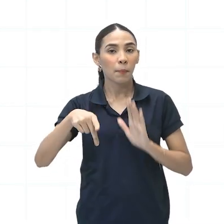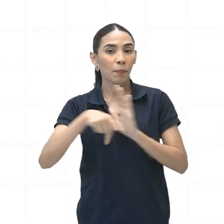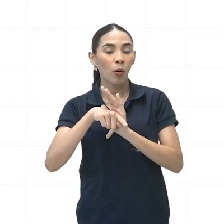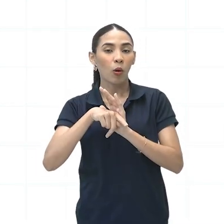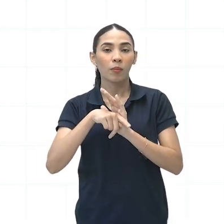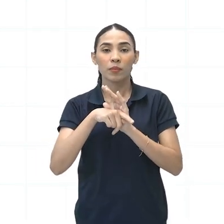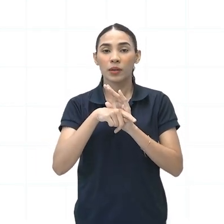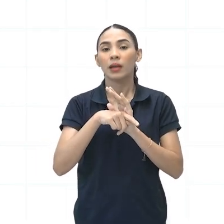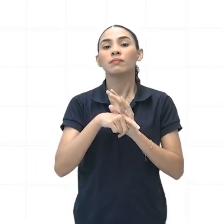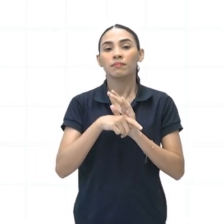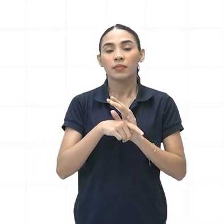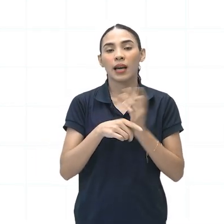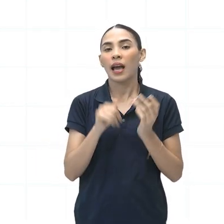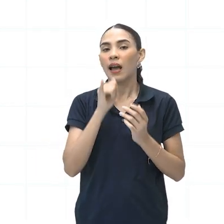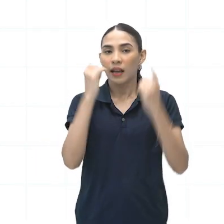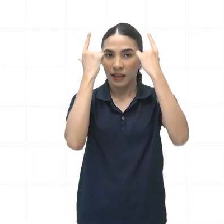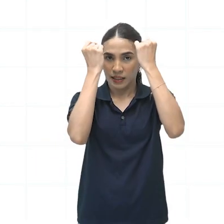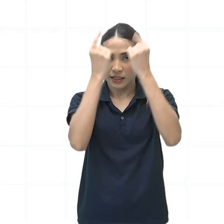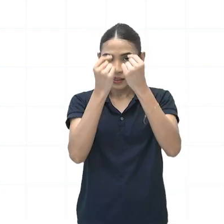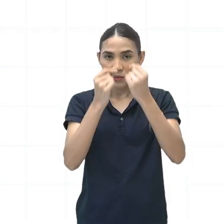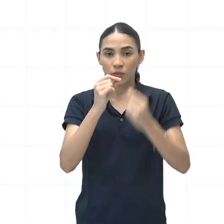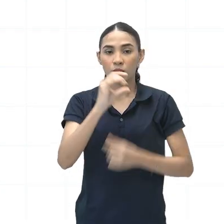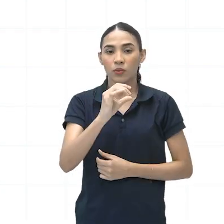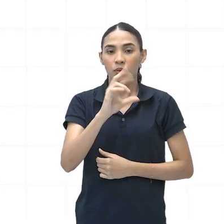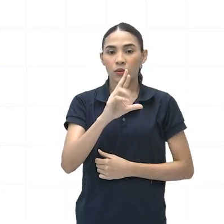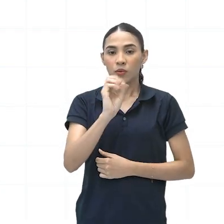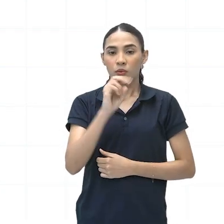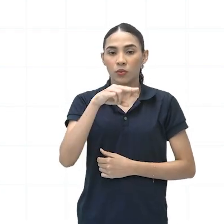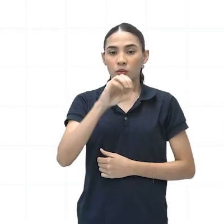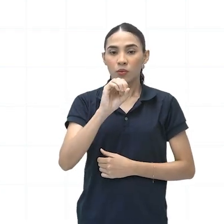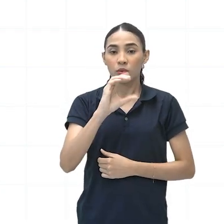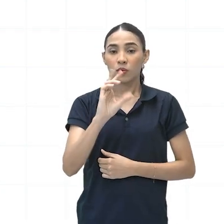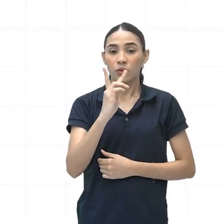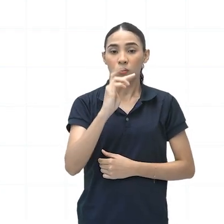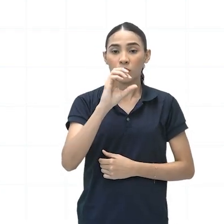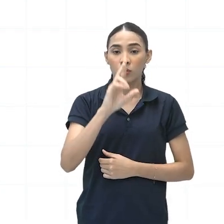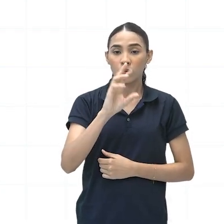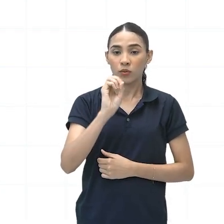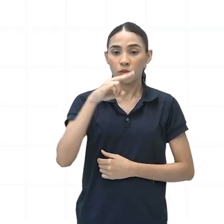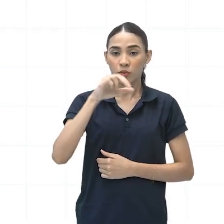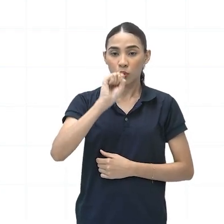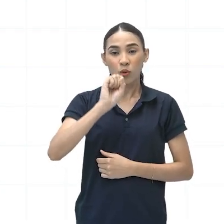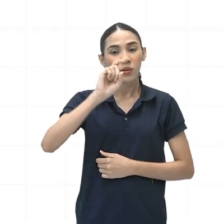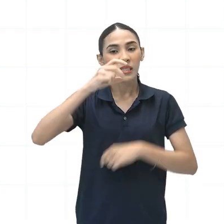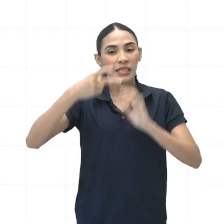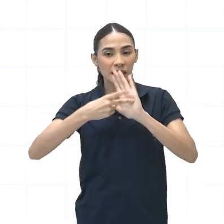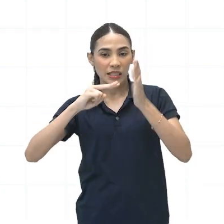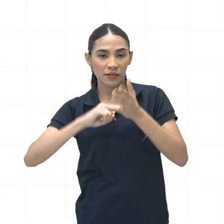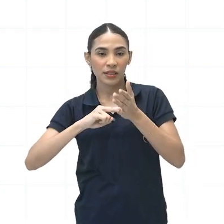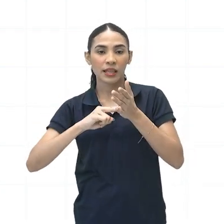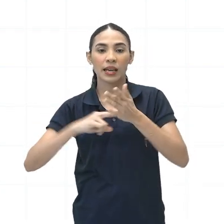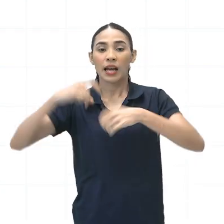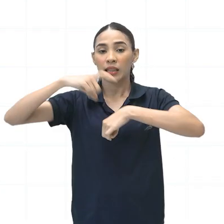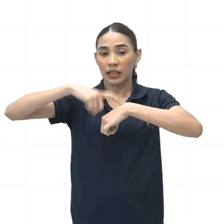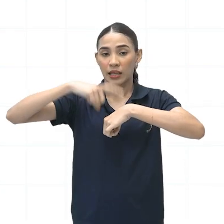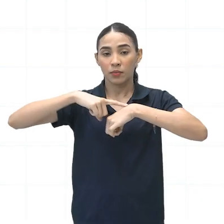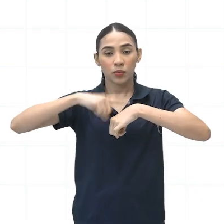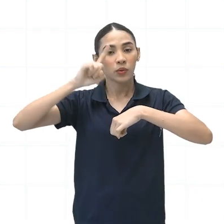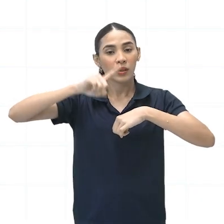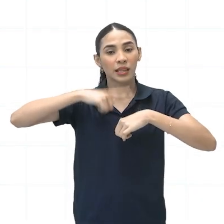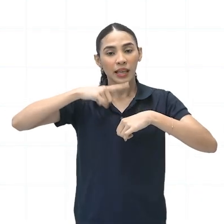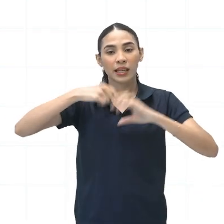grego cronos, que significa justamente tempo, e é caracterizado como